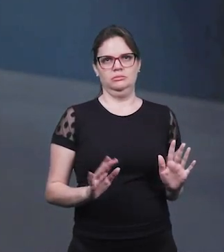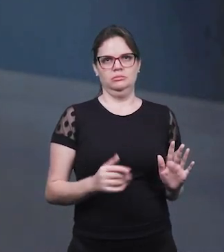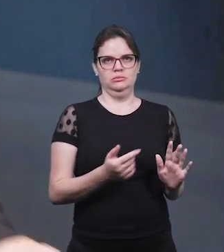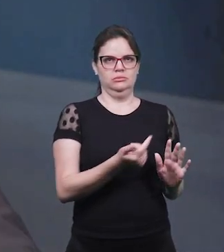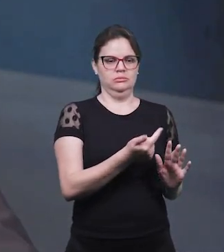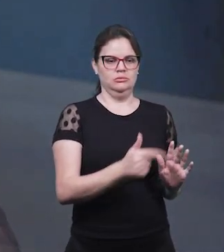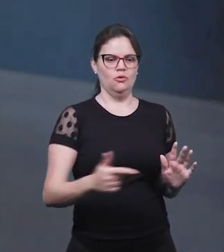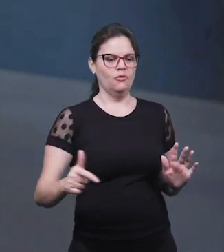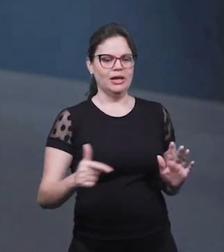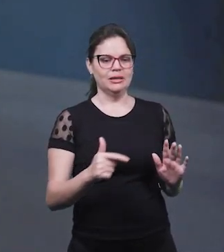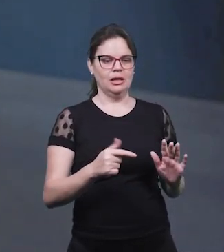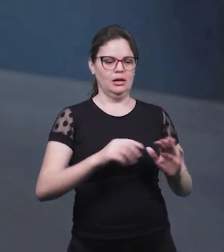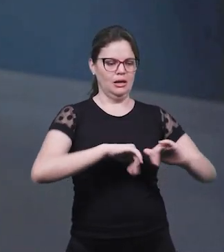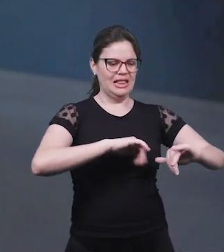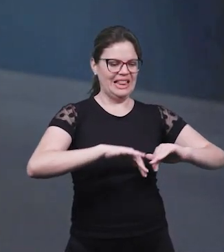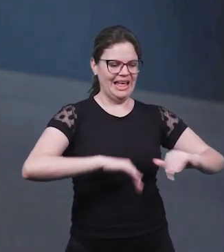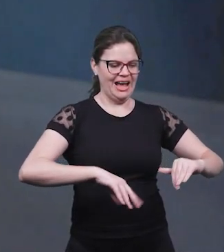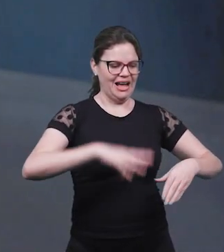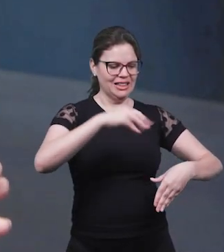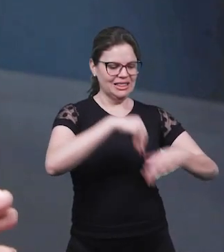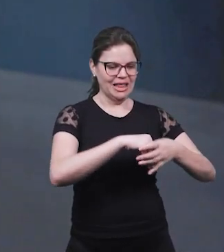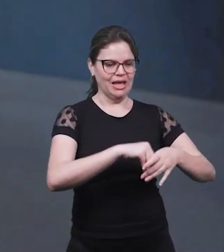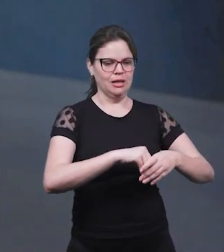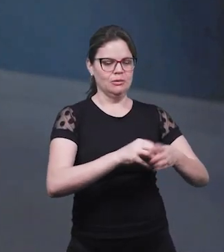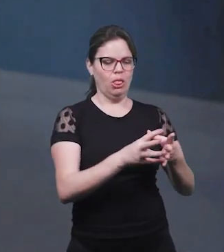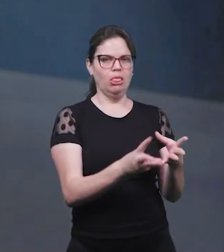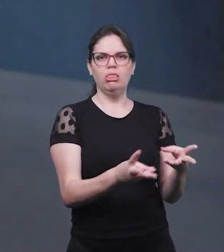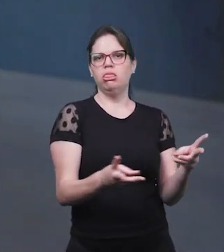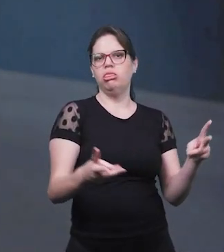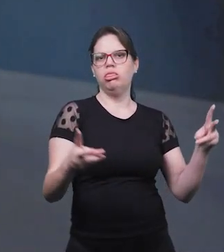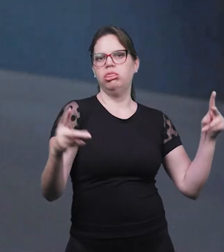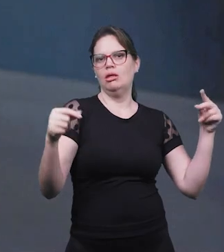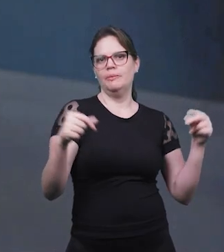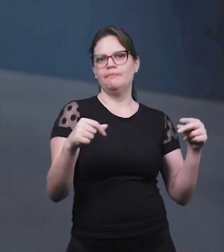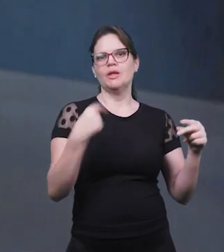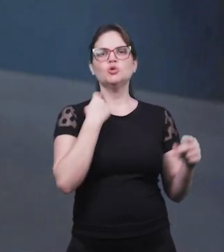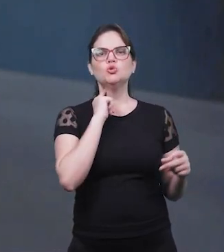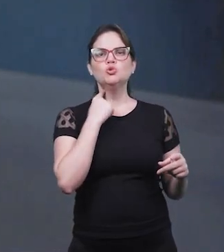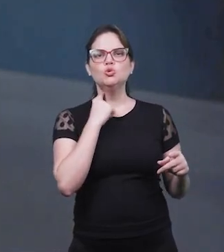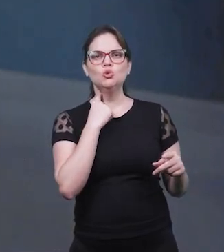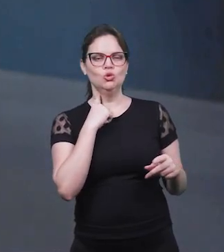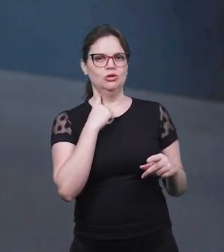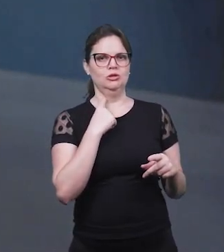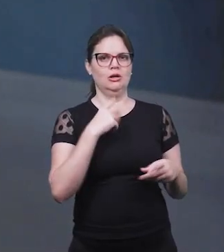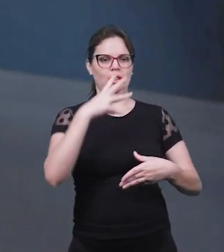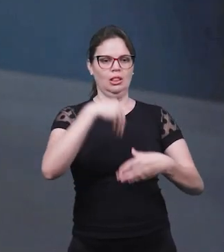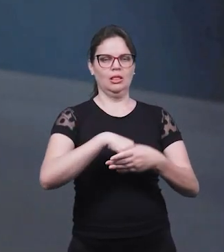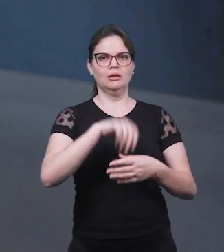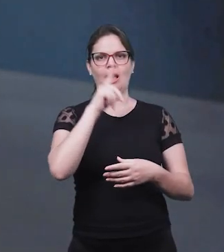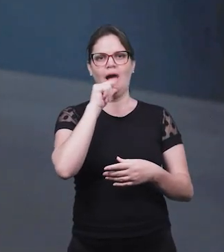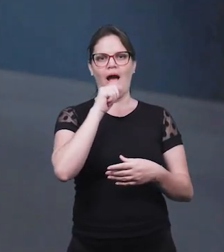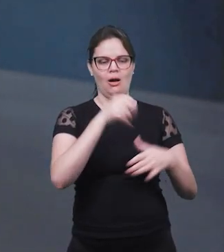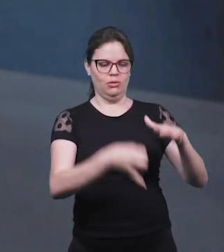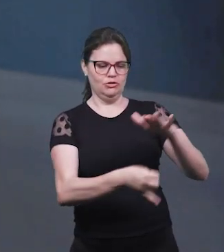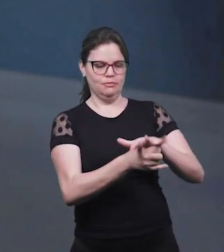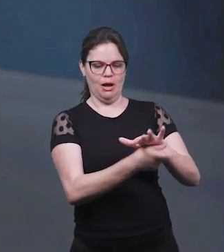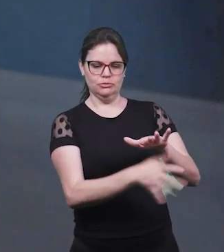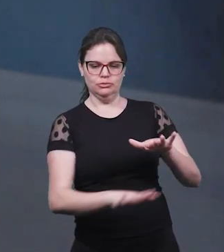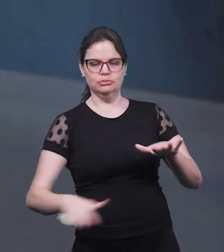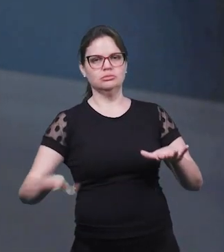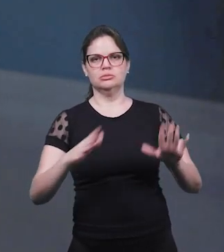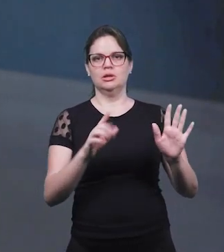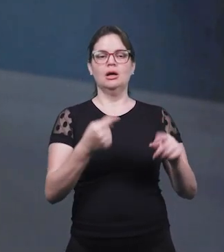poluir o lençol freático, não vai agredir nada e ainda faz parte da cadeia, né, biológica ali